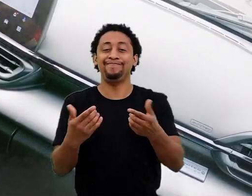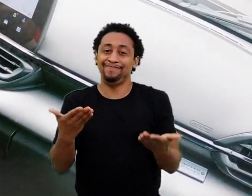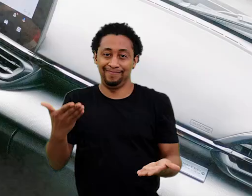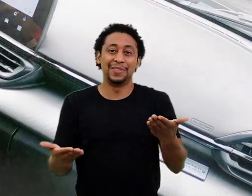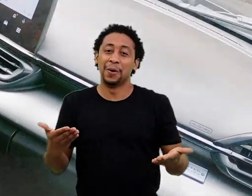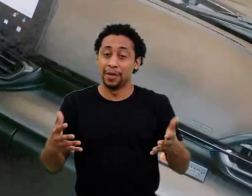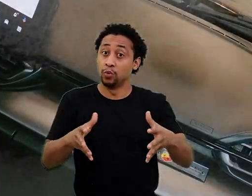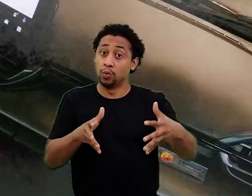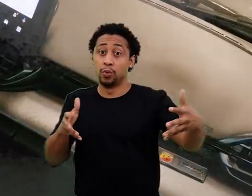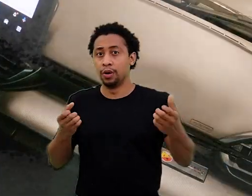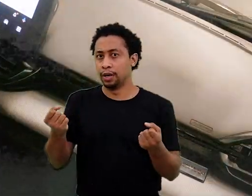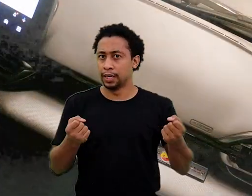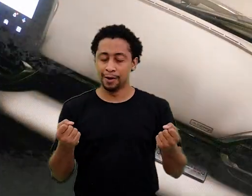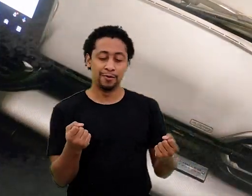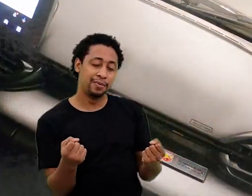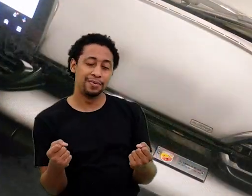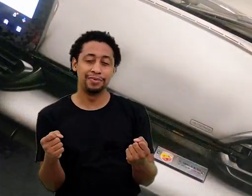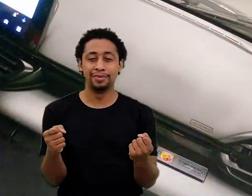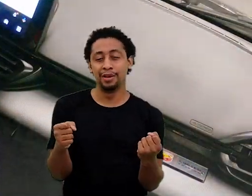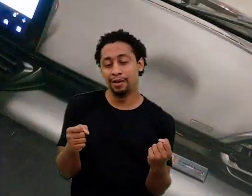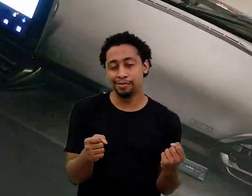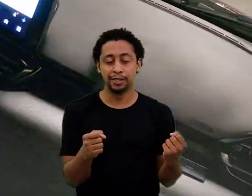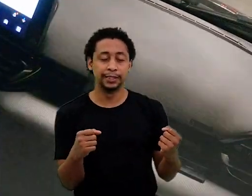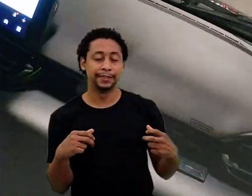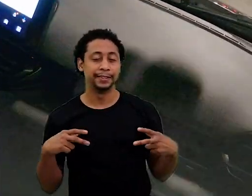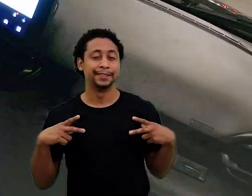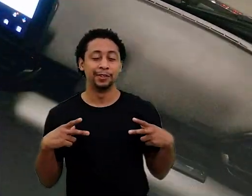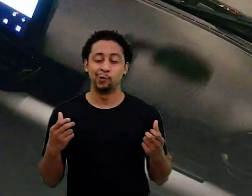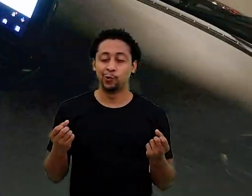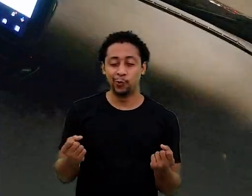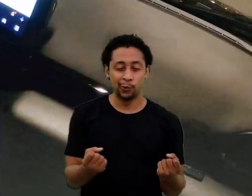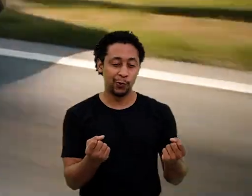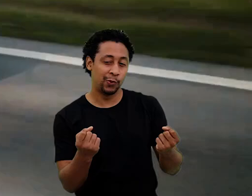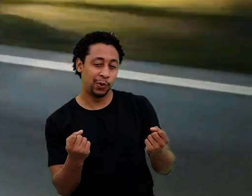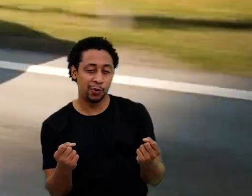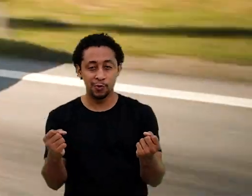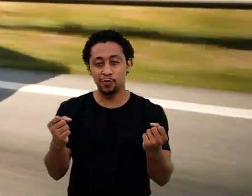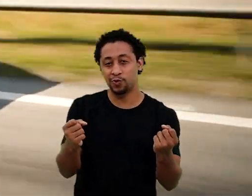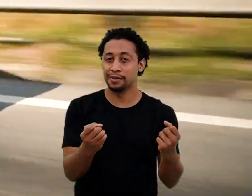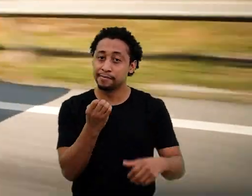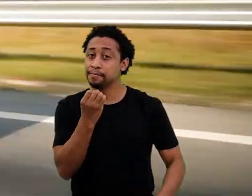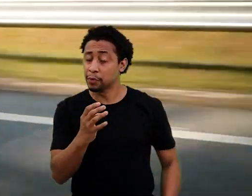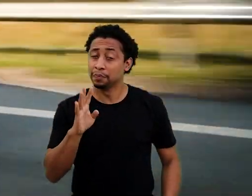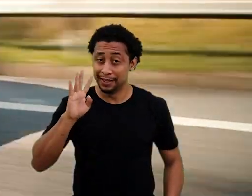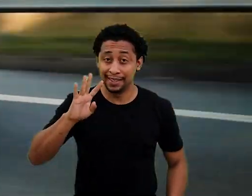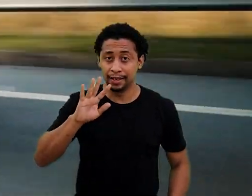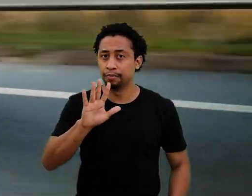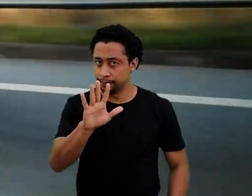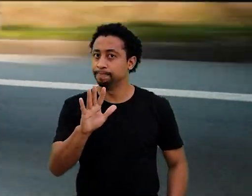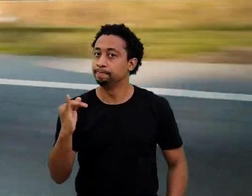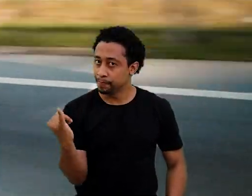Então é um carro que anda gostoso, anda soltinho. Então tudo isso é muito legal. Vale sempre reforçar, né,